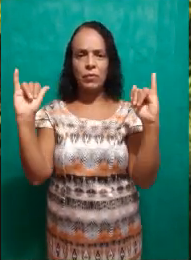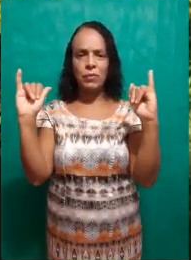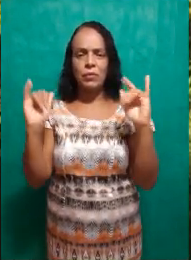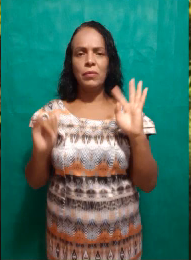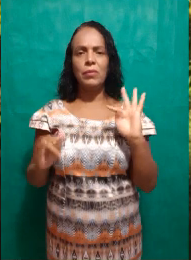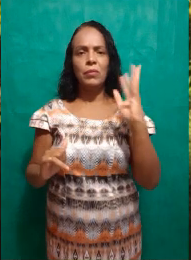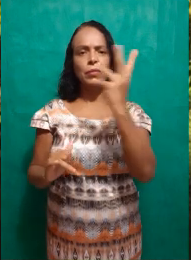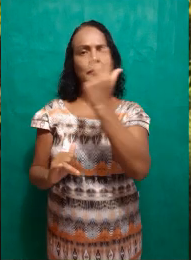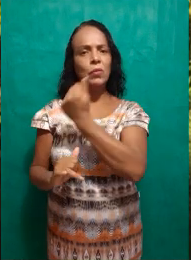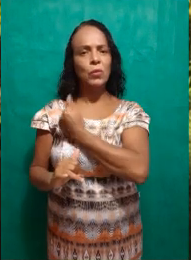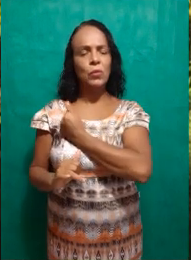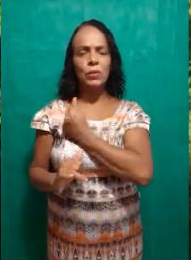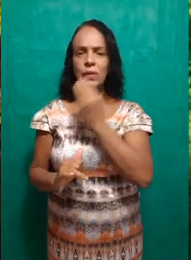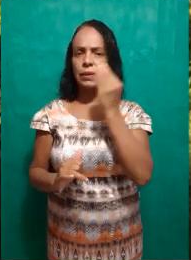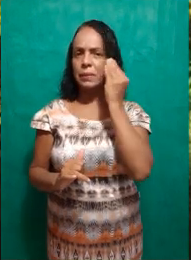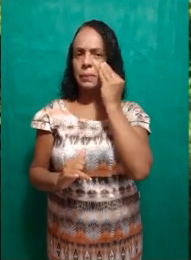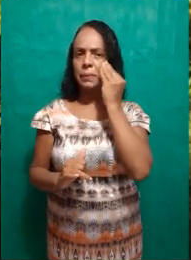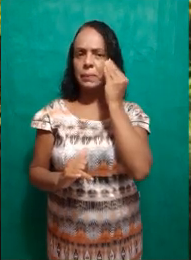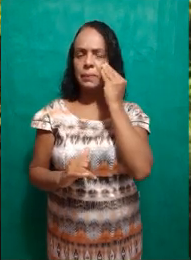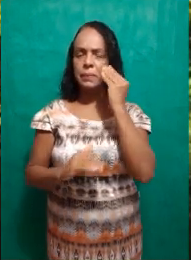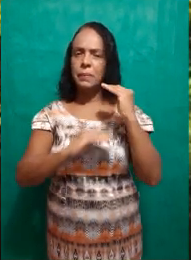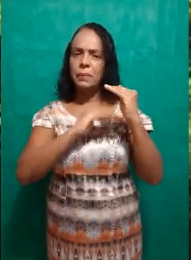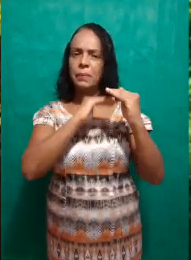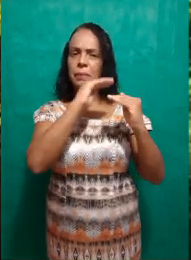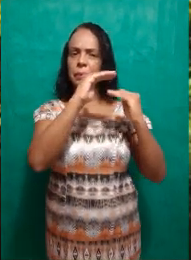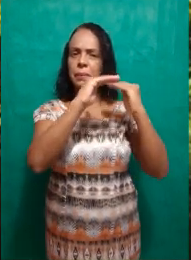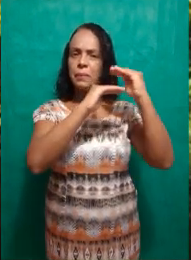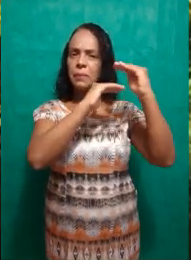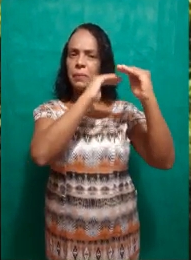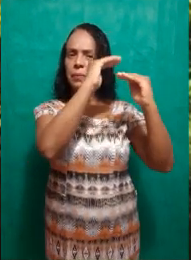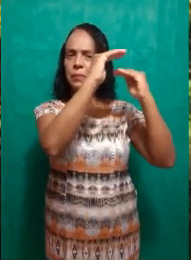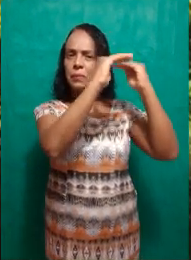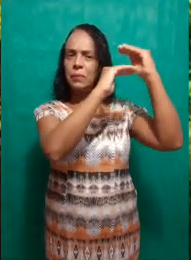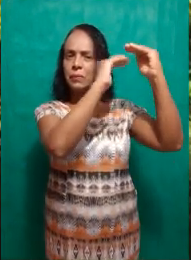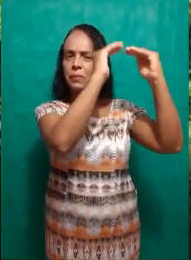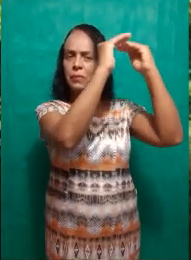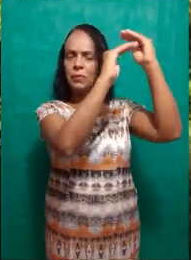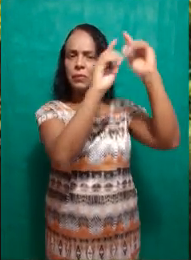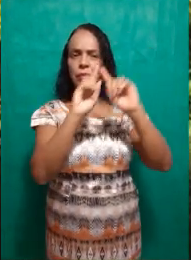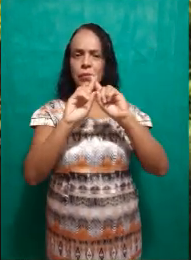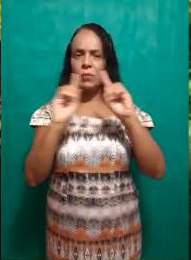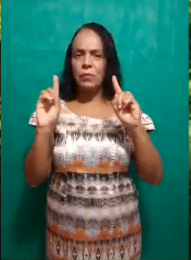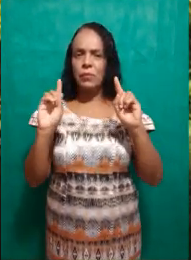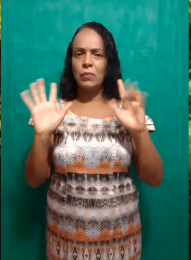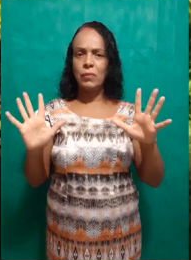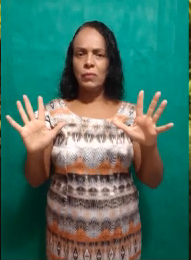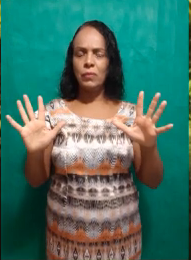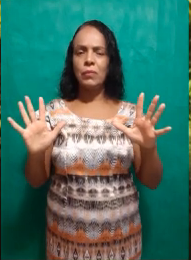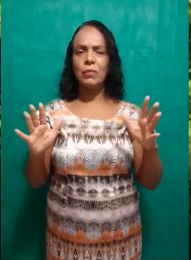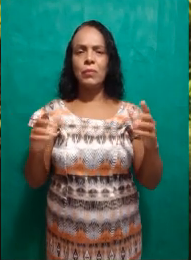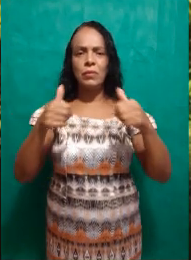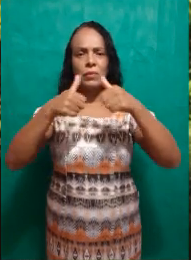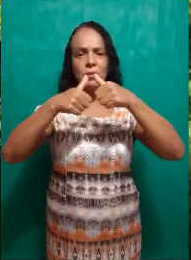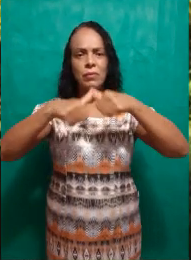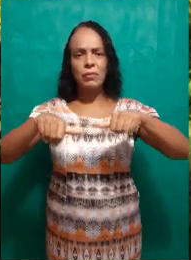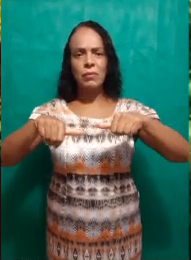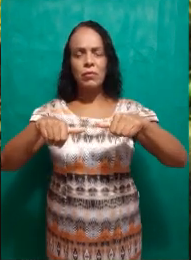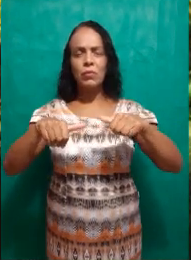vocês que todos os passos que o mestre foi dando, evoluindo com a